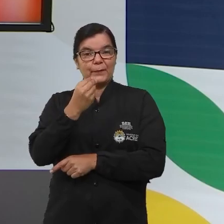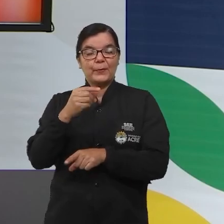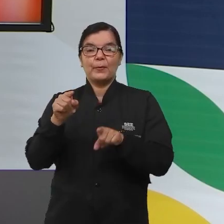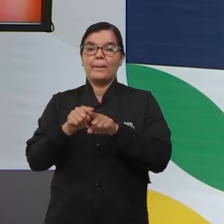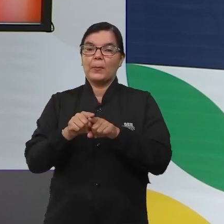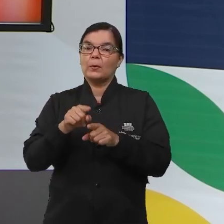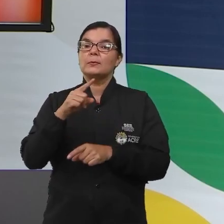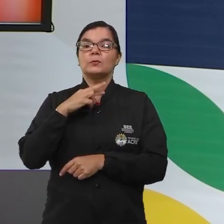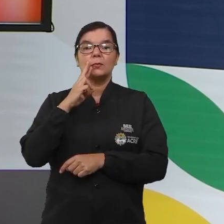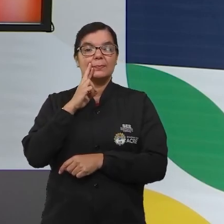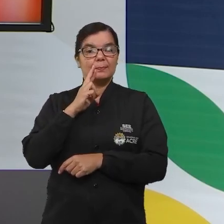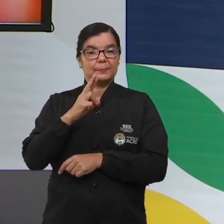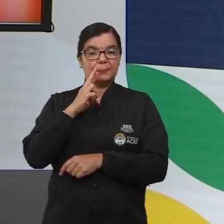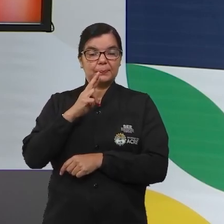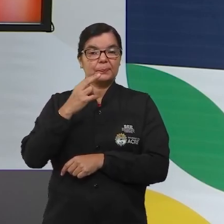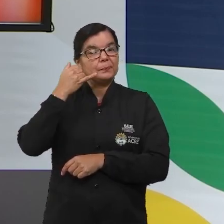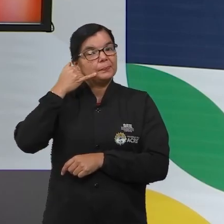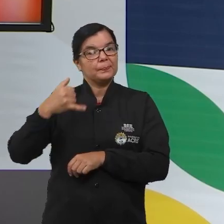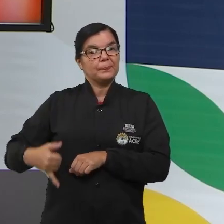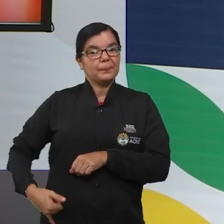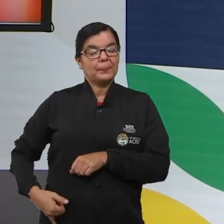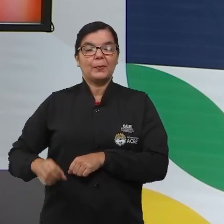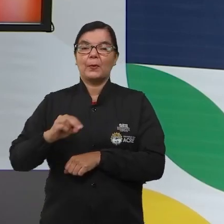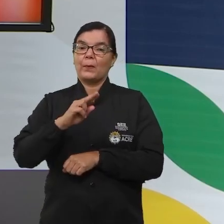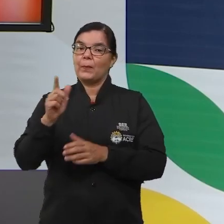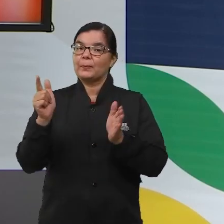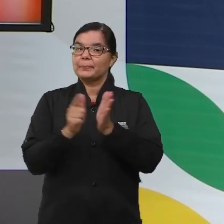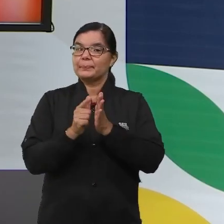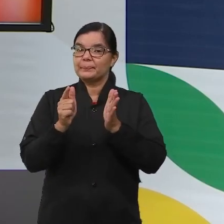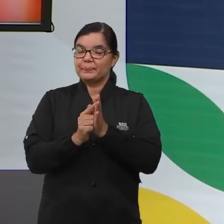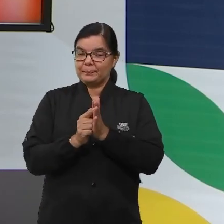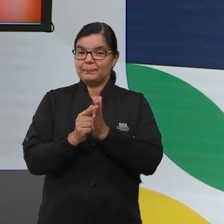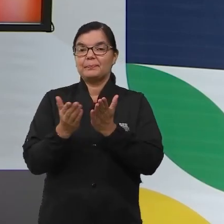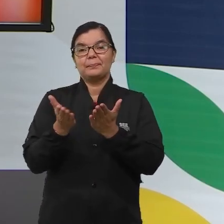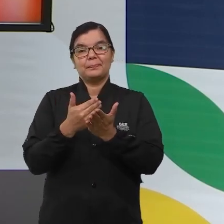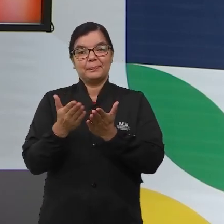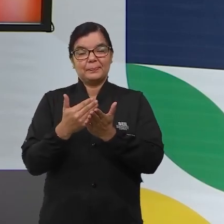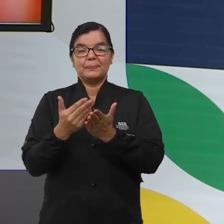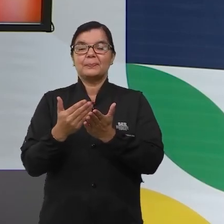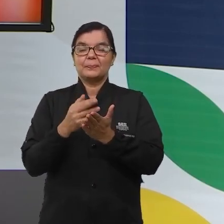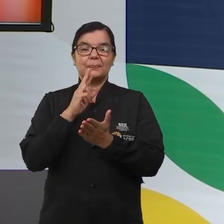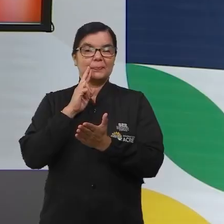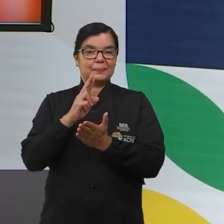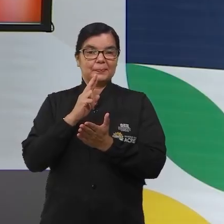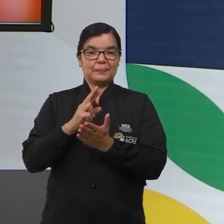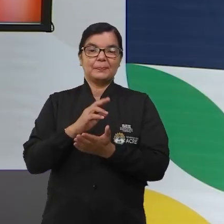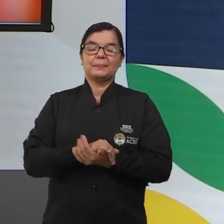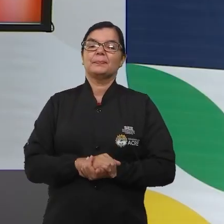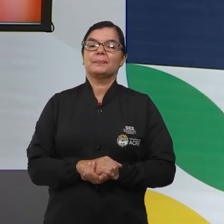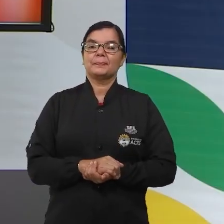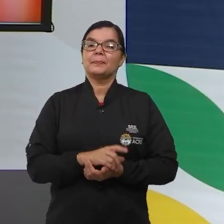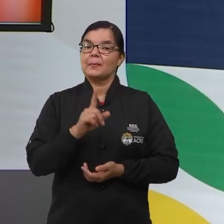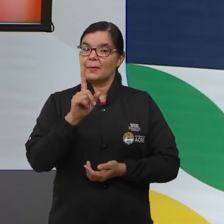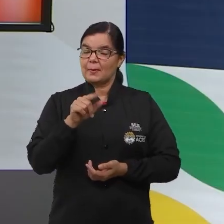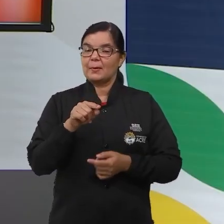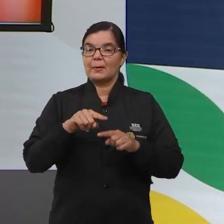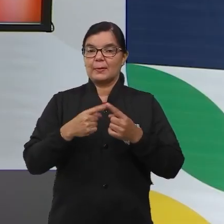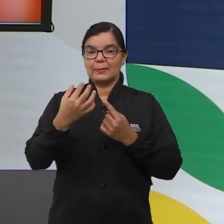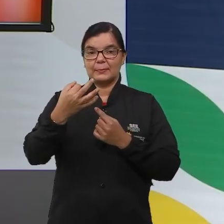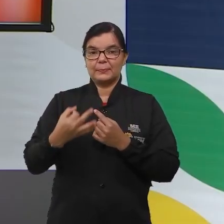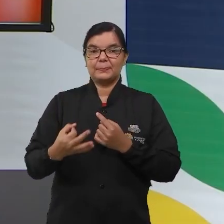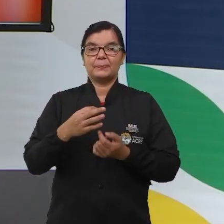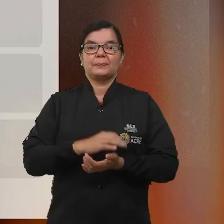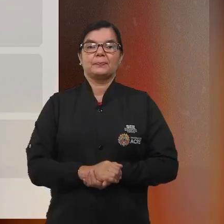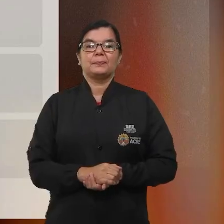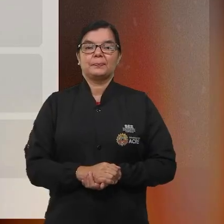pode marcar no seu celular ou marcar no seu caderninho aí a resposta que você acredita que é a correta,